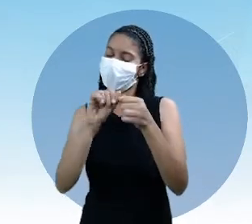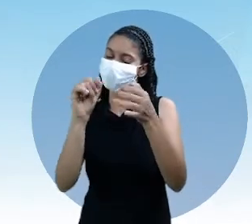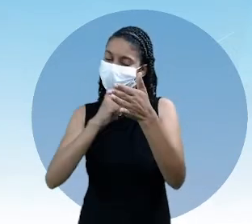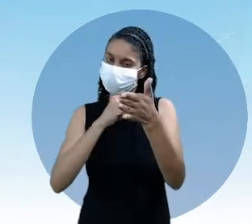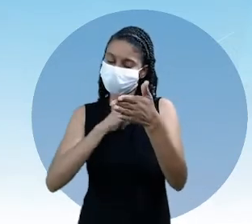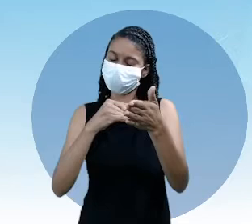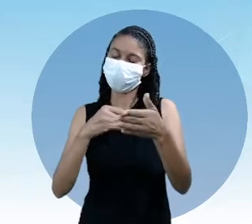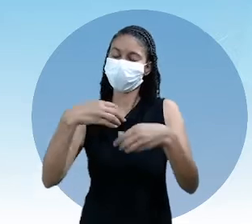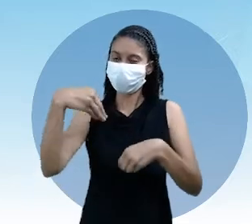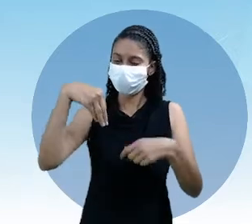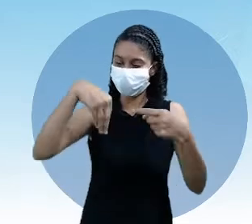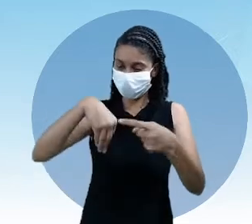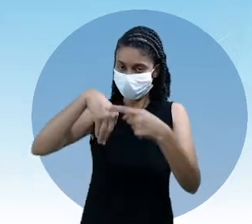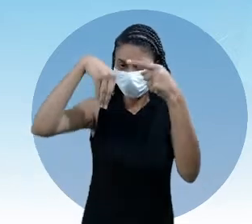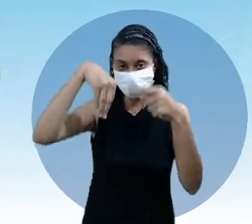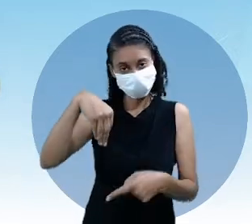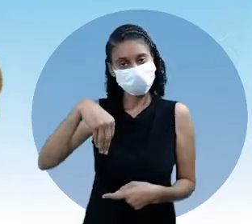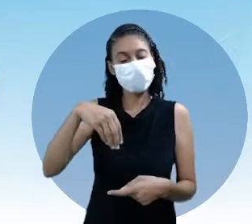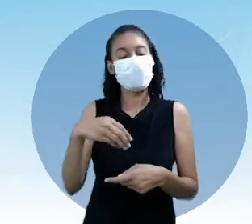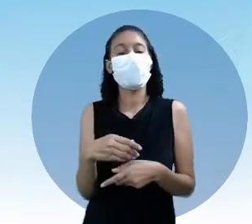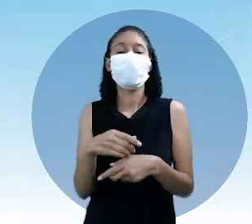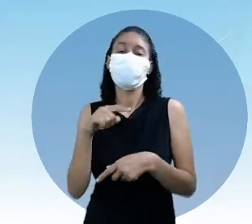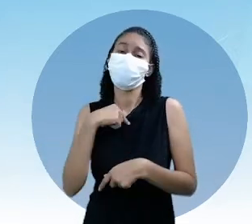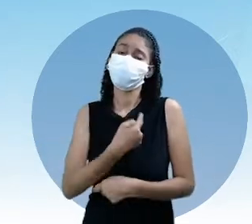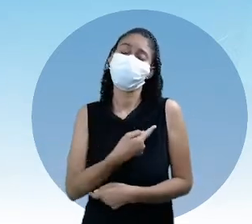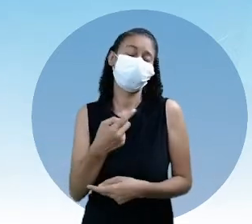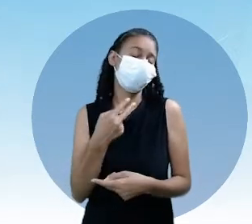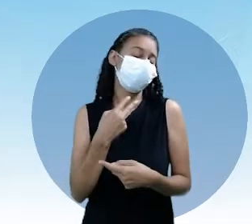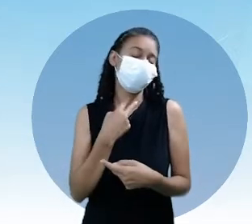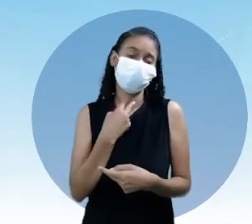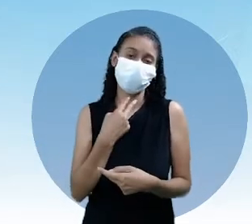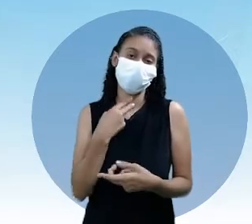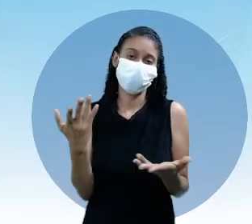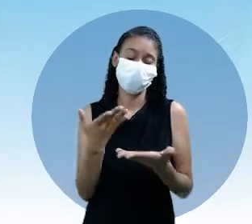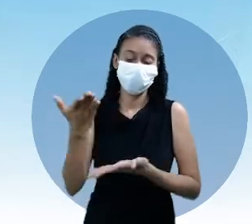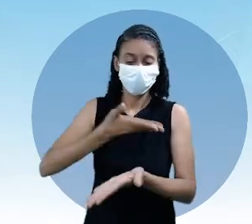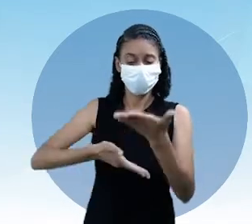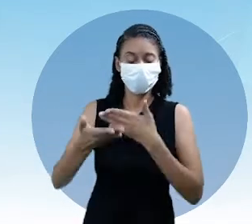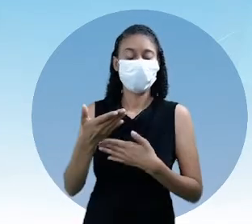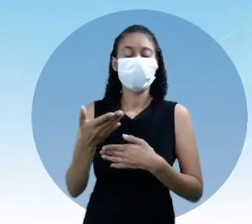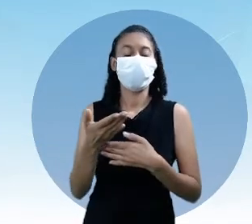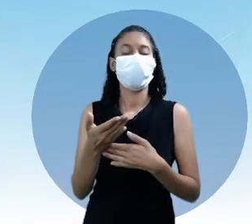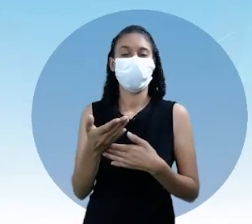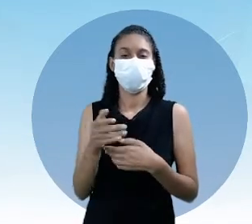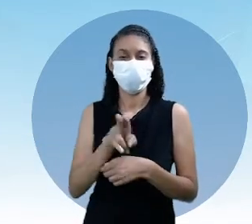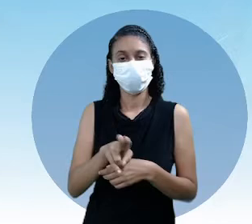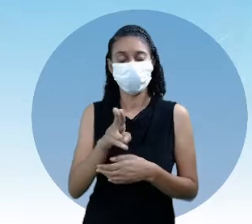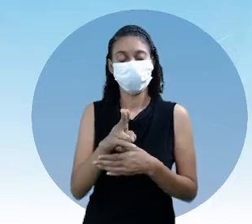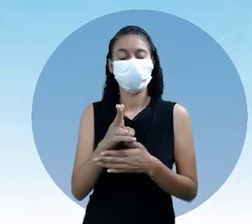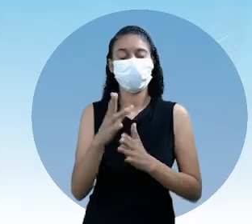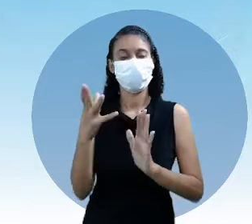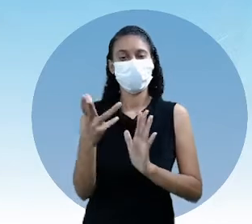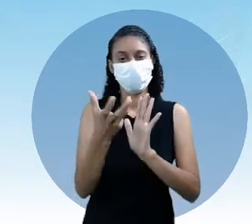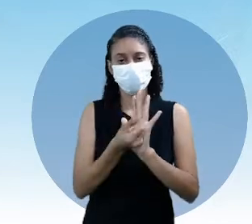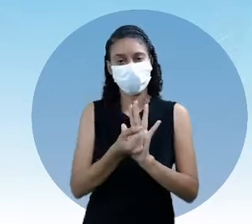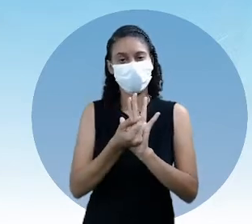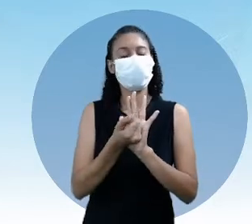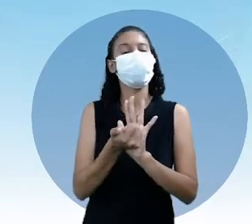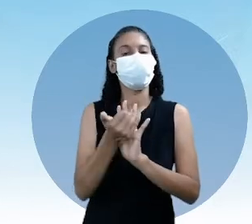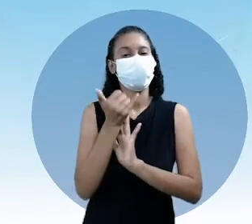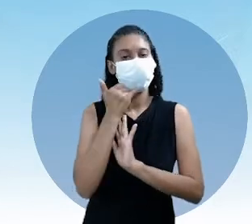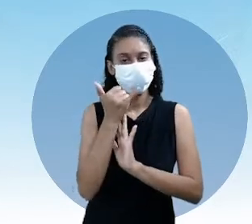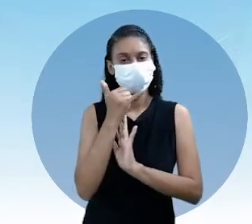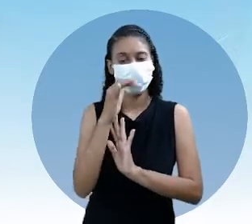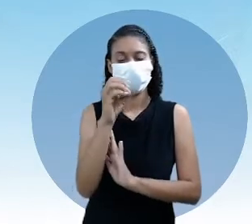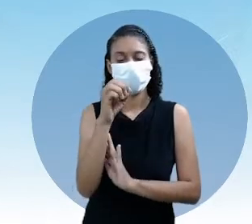as notificações. Infelizmente, nós não vamos poder interagir ao vivo através do aplicativo Conectaí